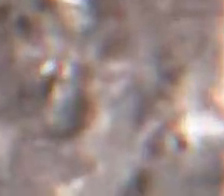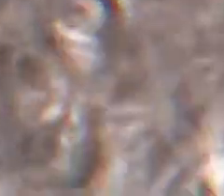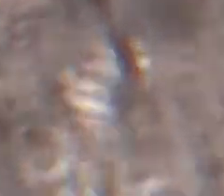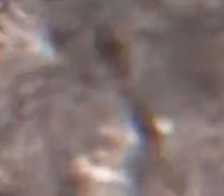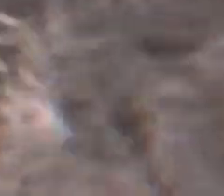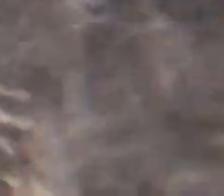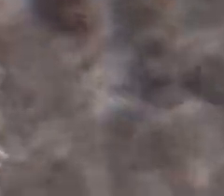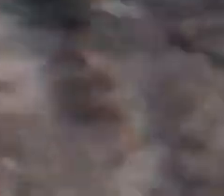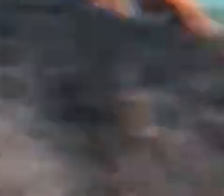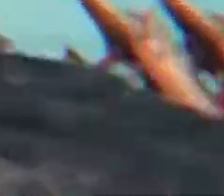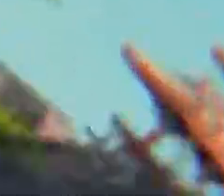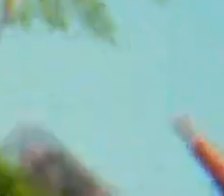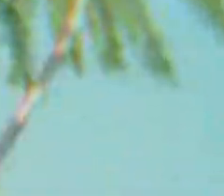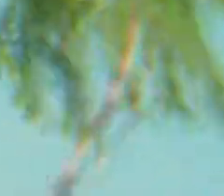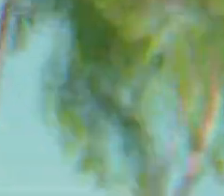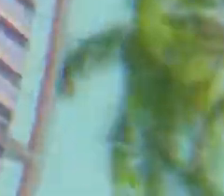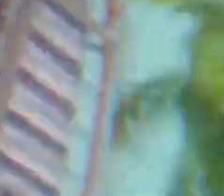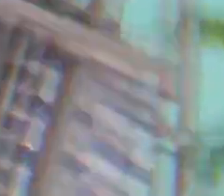E aí